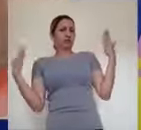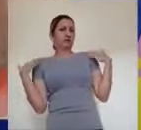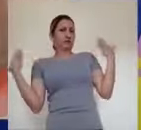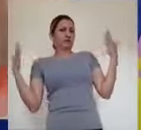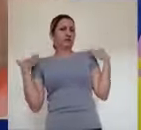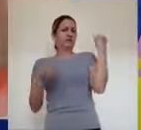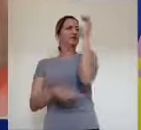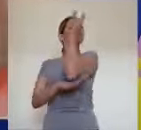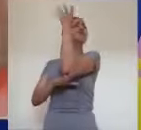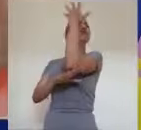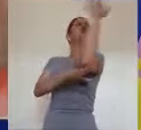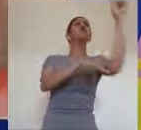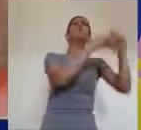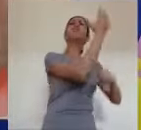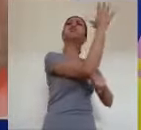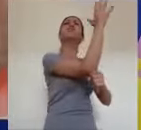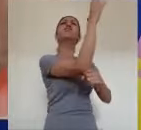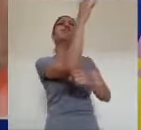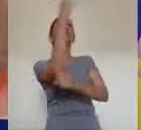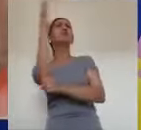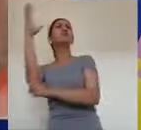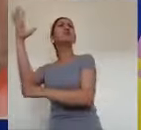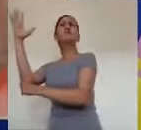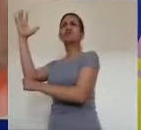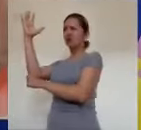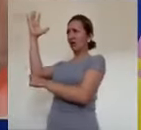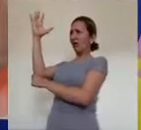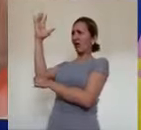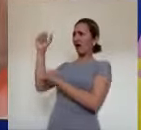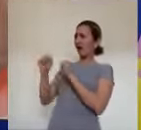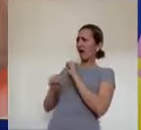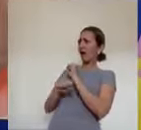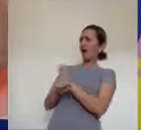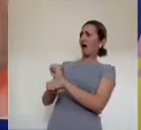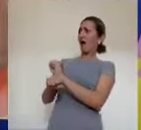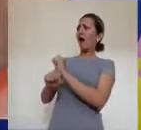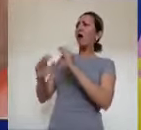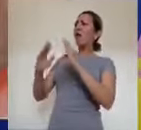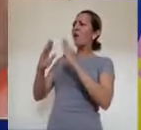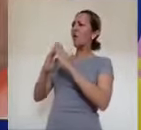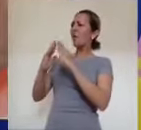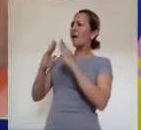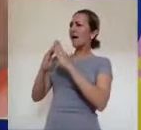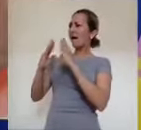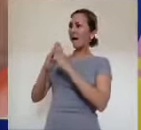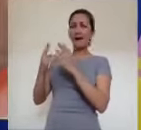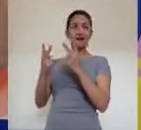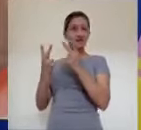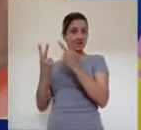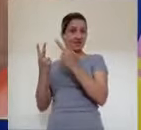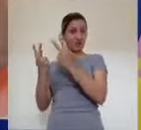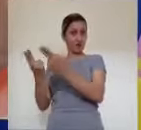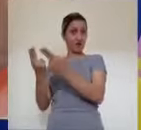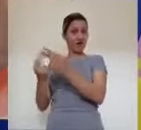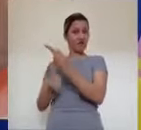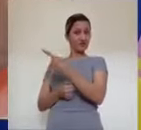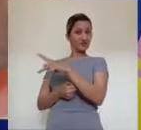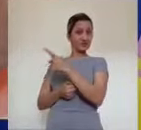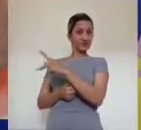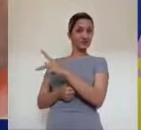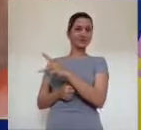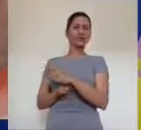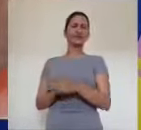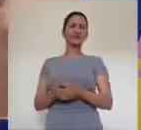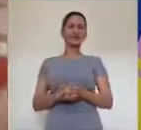quando vem tão parou de antes de uma pequena casa muito igual a sua